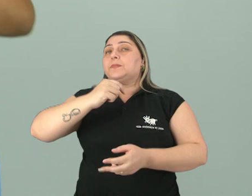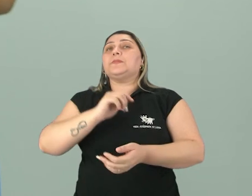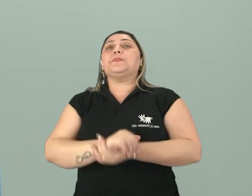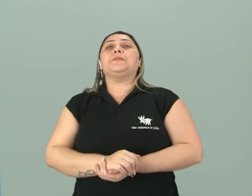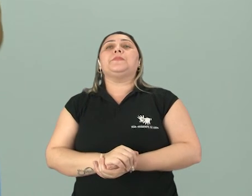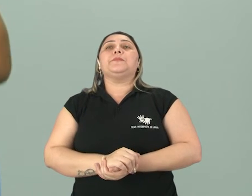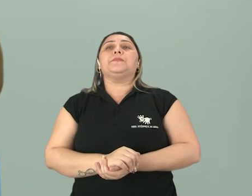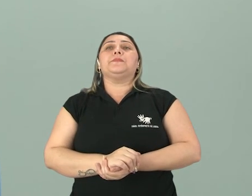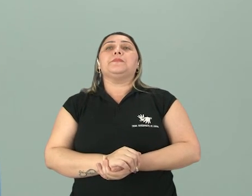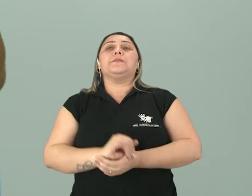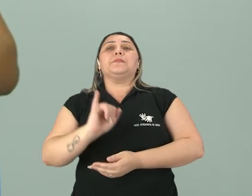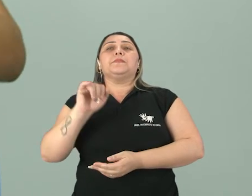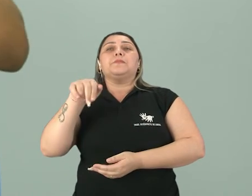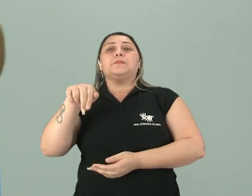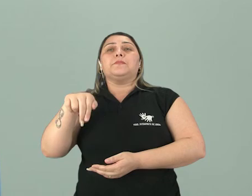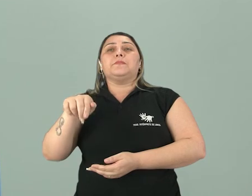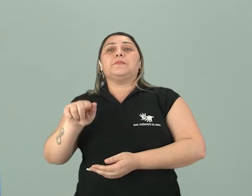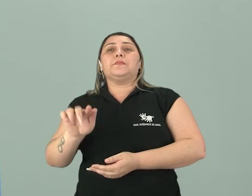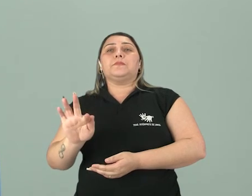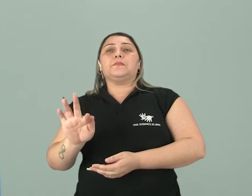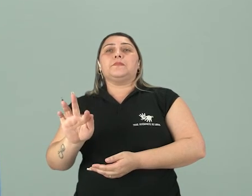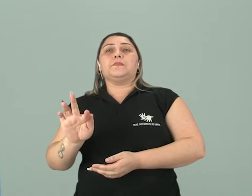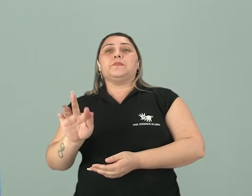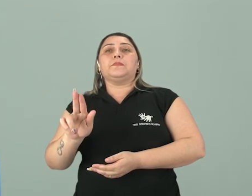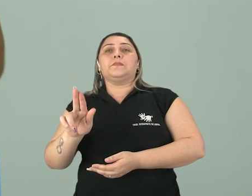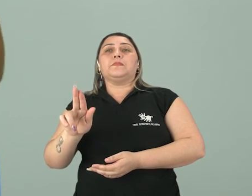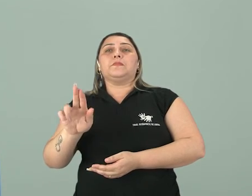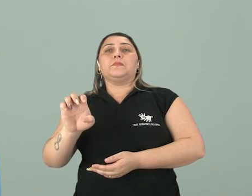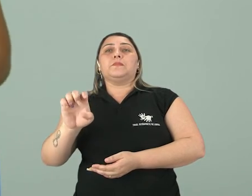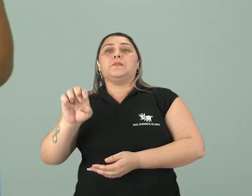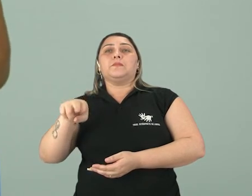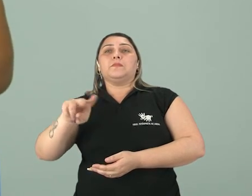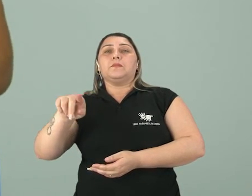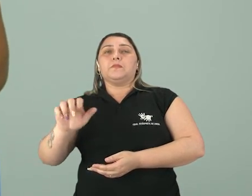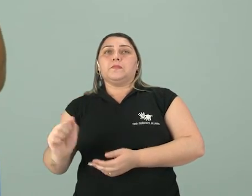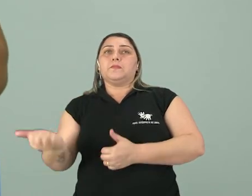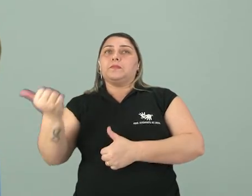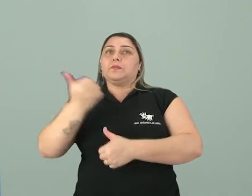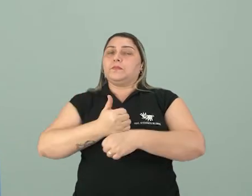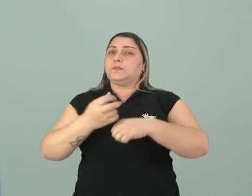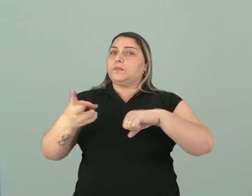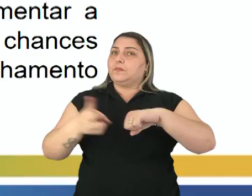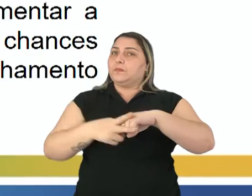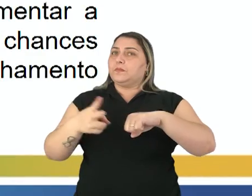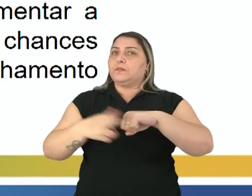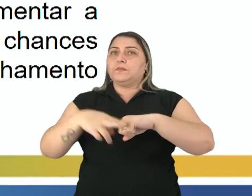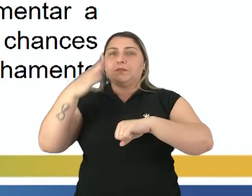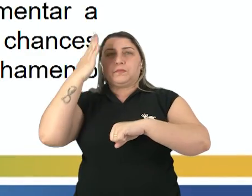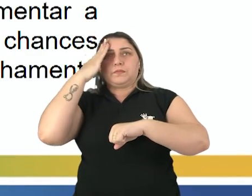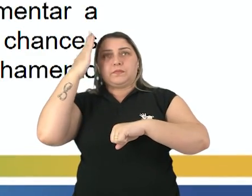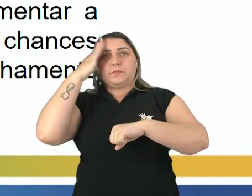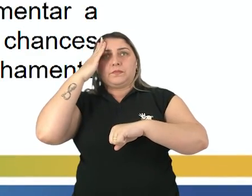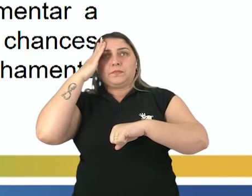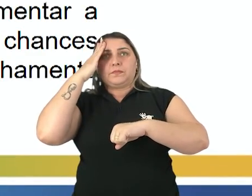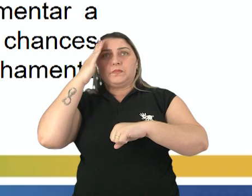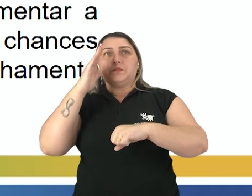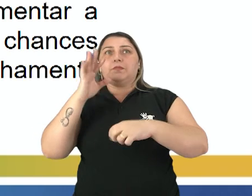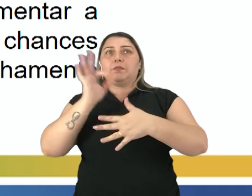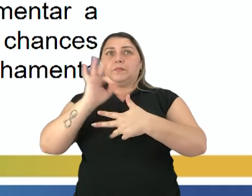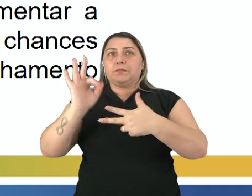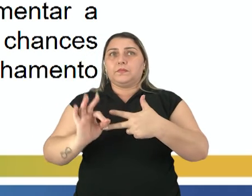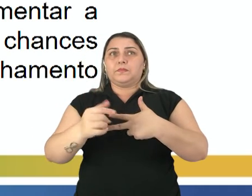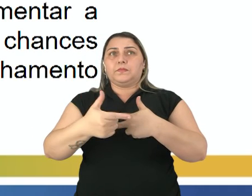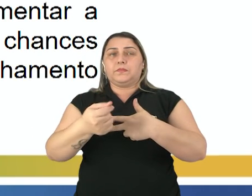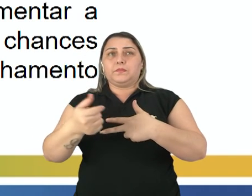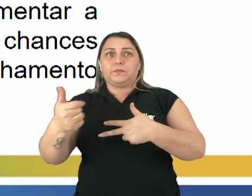ele suprime e ele vai substituir apenas pelo verbo e vai ser compreensível. Enem 2011. Cultivar um estilo de